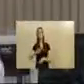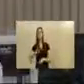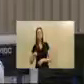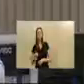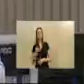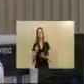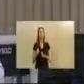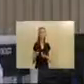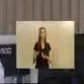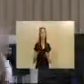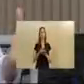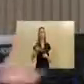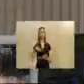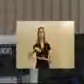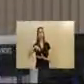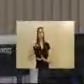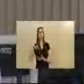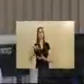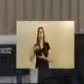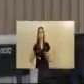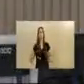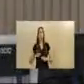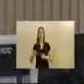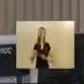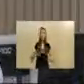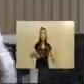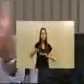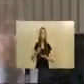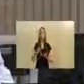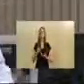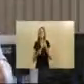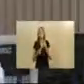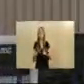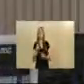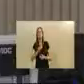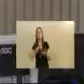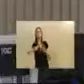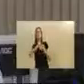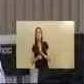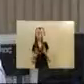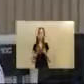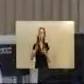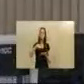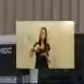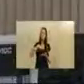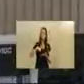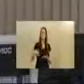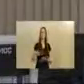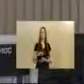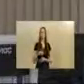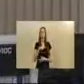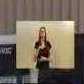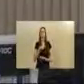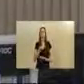aos adultos essa confraternização e através do esporte através da dança possamos não conhecer os melhores